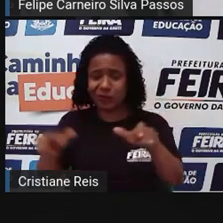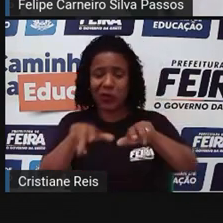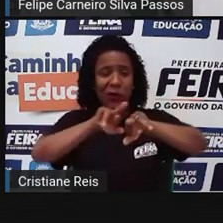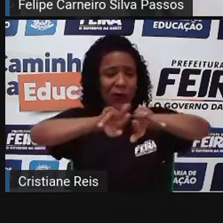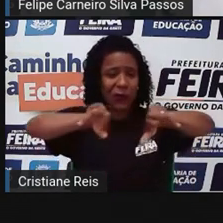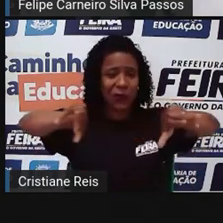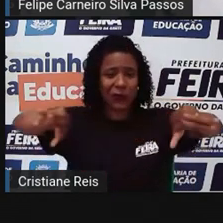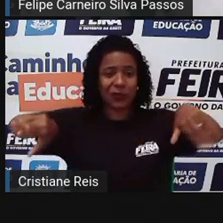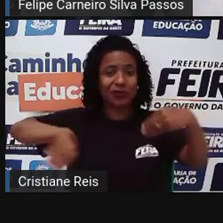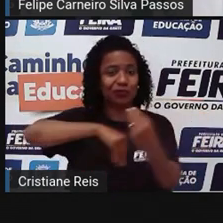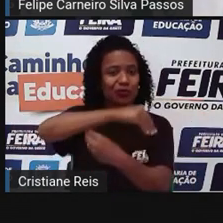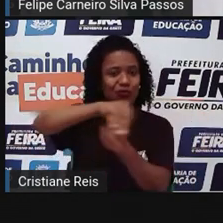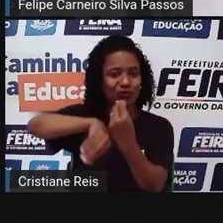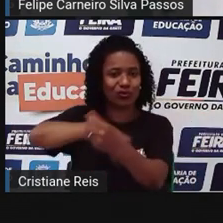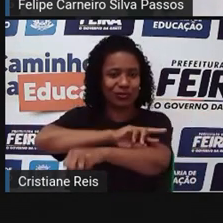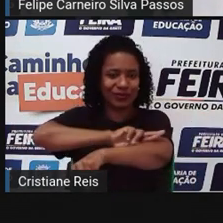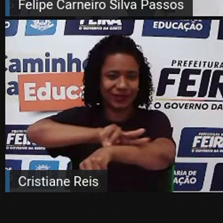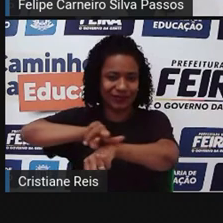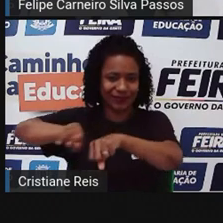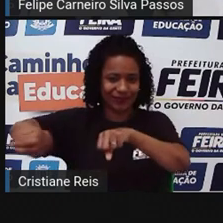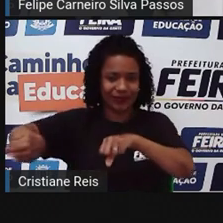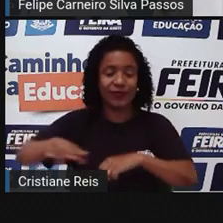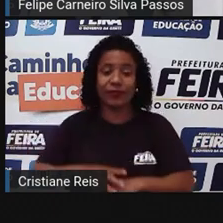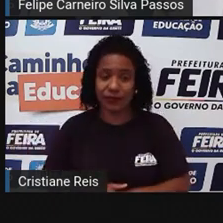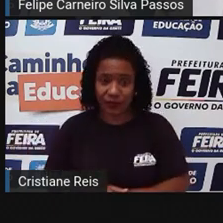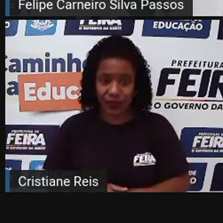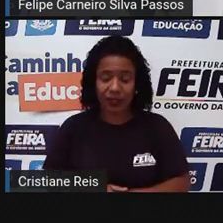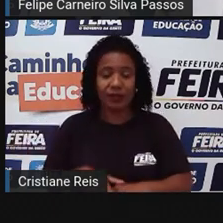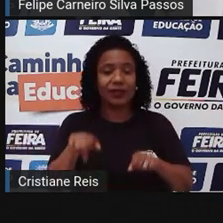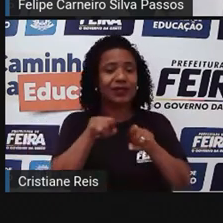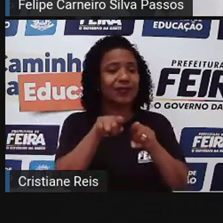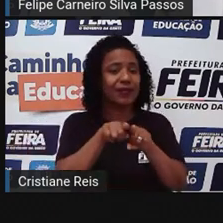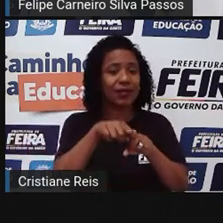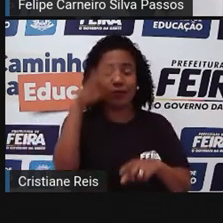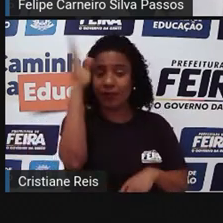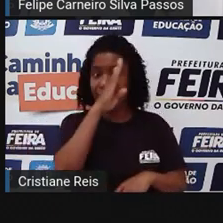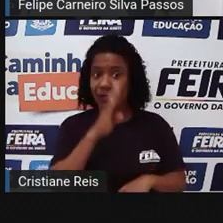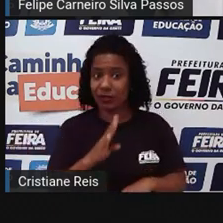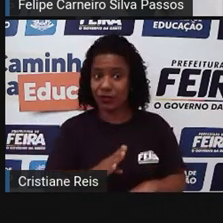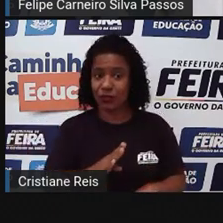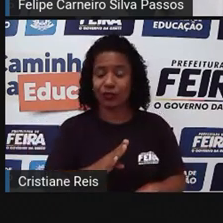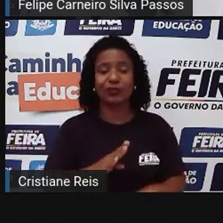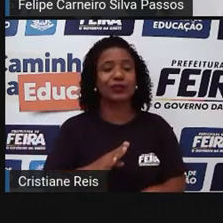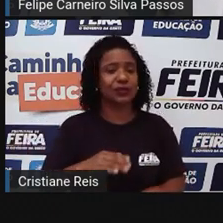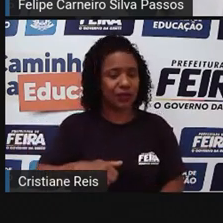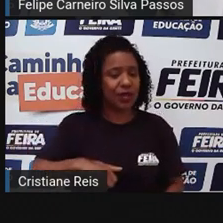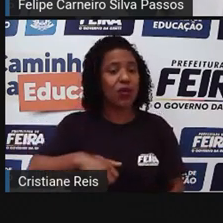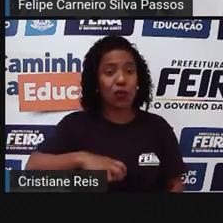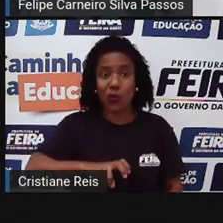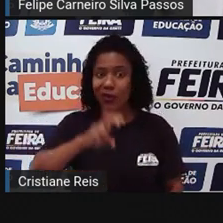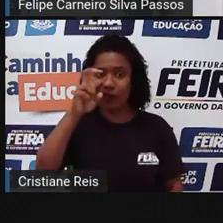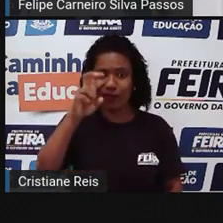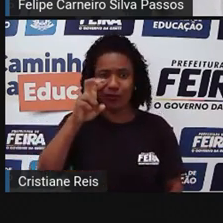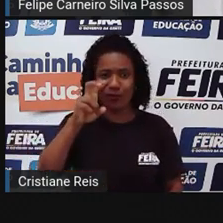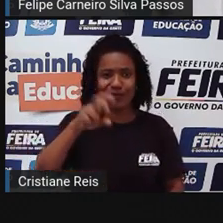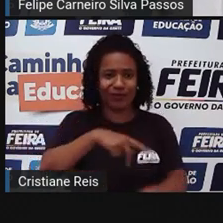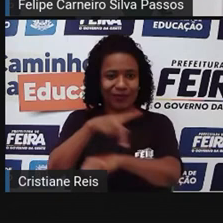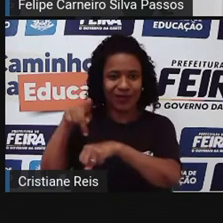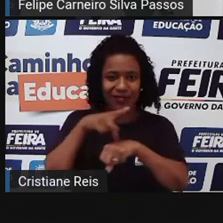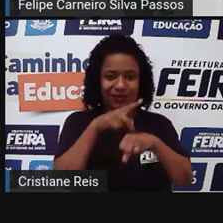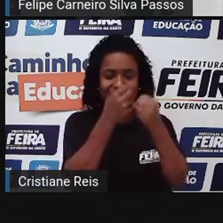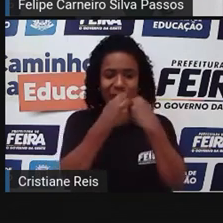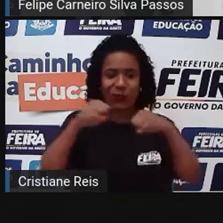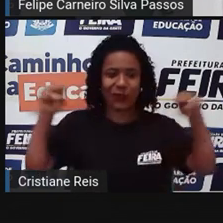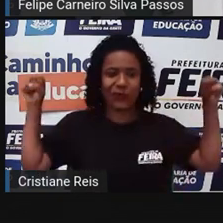foi formando um território gigantesco. O Brasil ele é o quinto maior país em extensão territorial no mundo. São